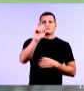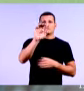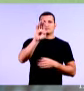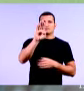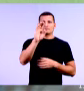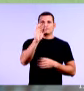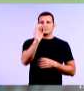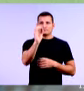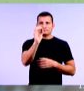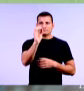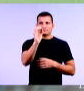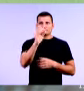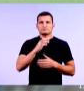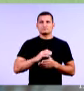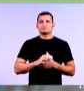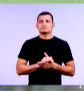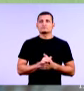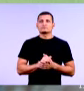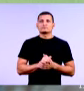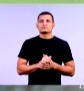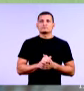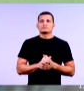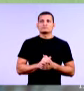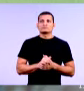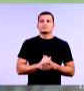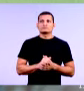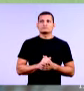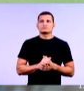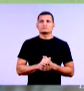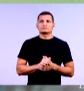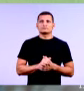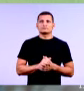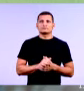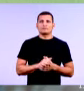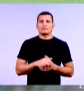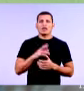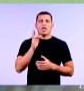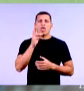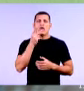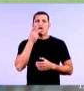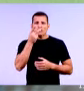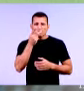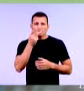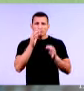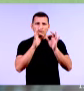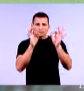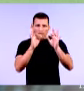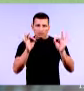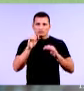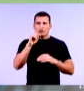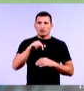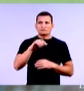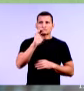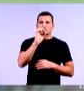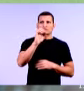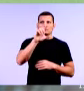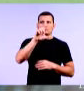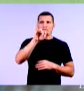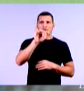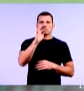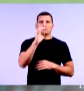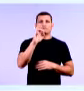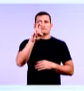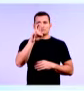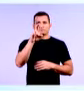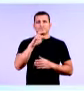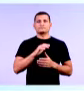conceituado pelo professor Alisson. Quem falou isso, essa afirmação é da Oliver, né? Então, gente, aqui nós